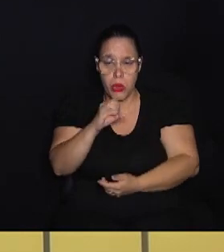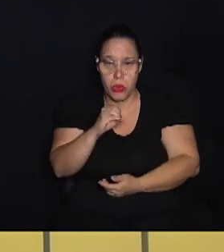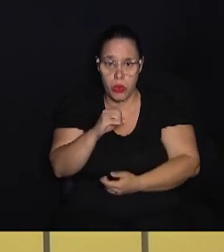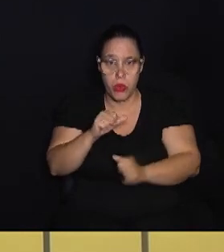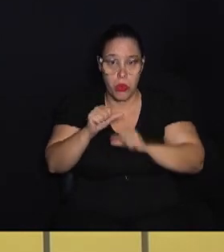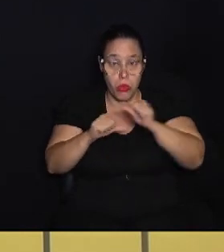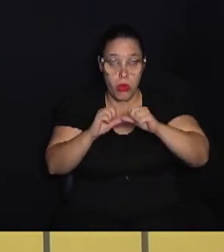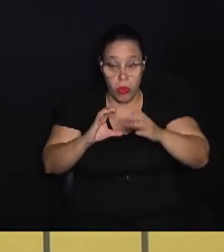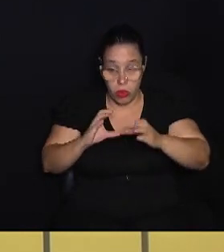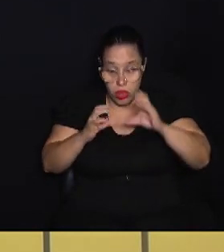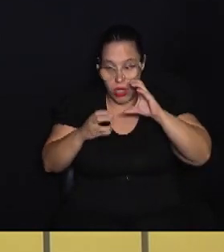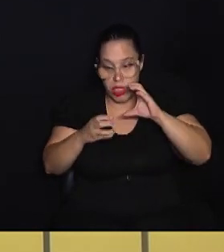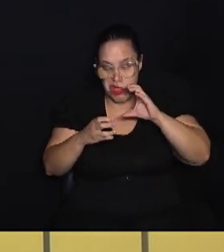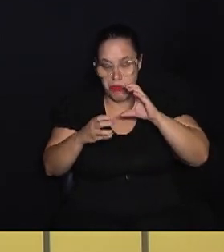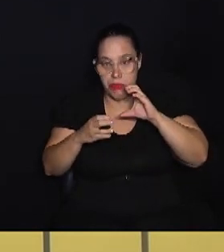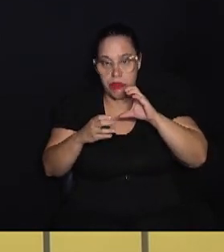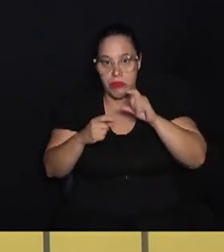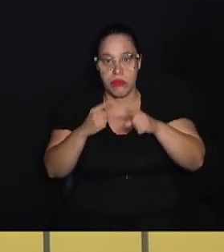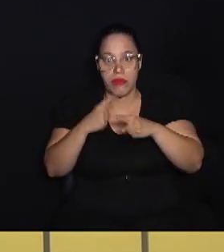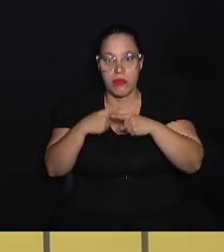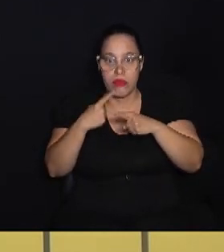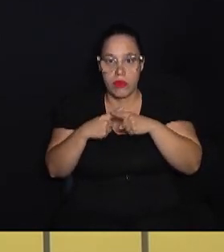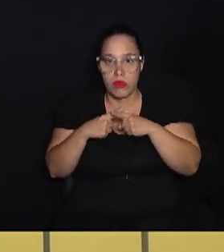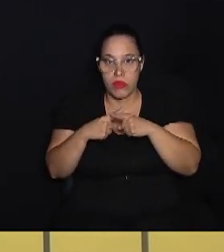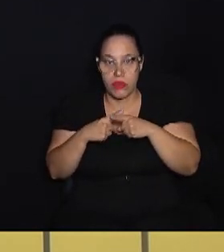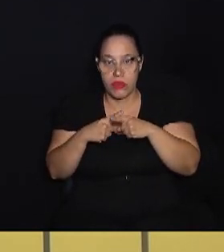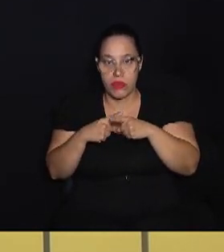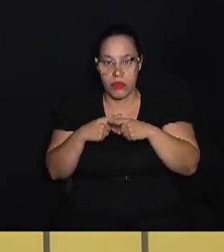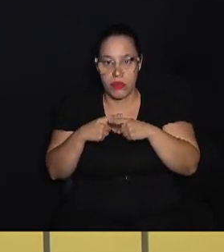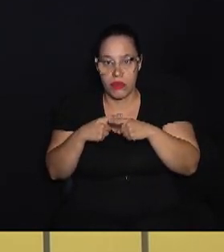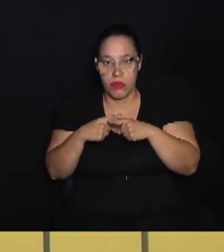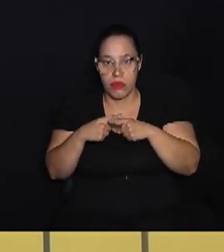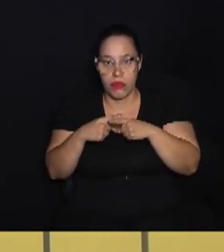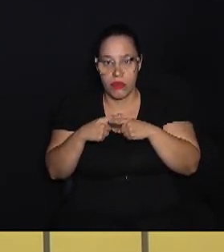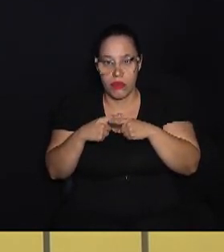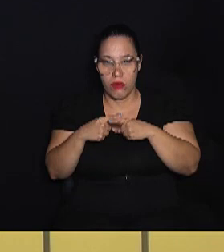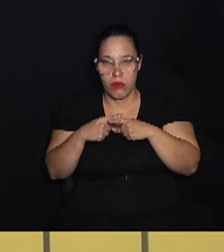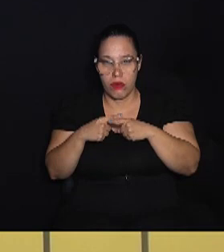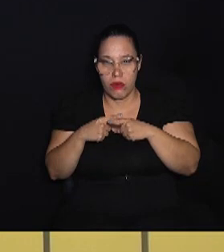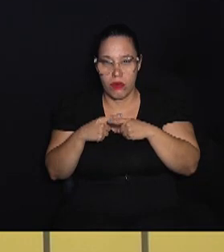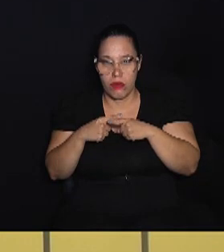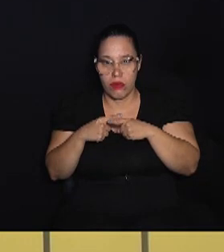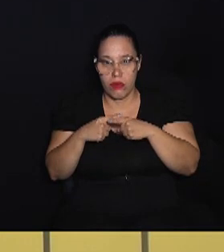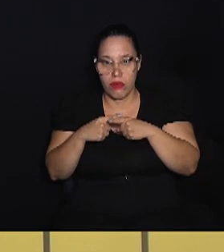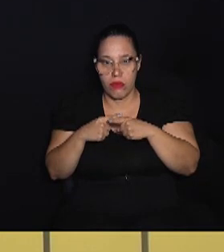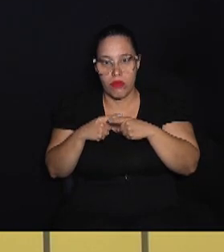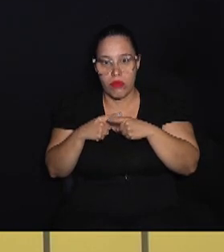mudanças climáticas, porque quando tem uma coisa que é muito